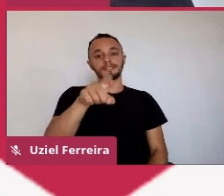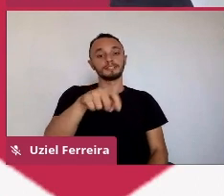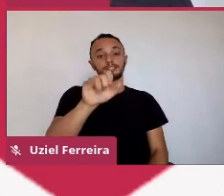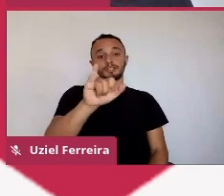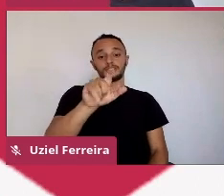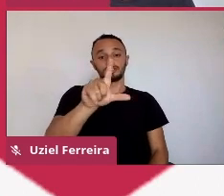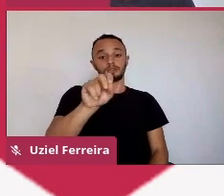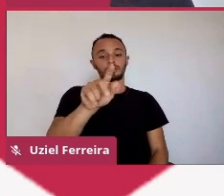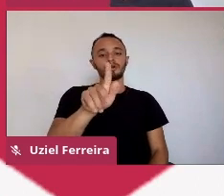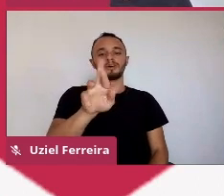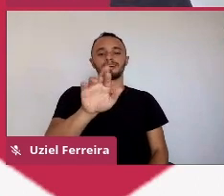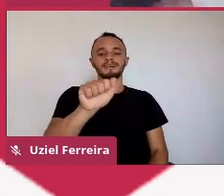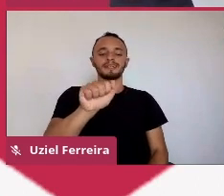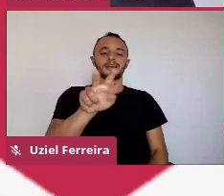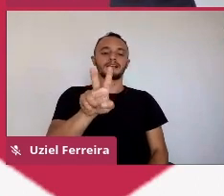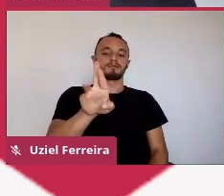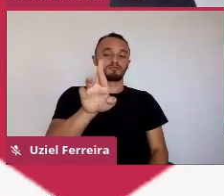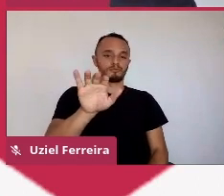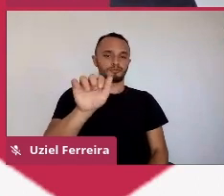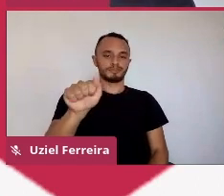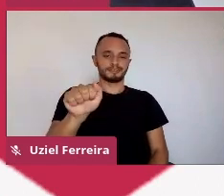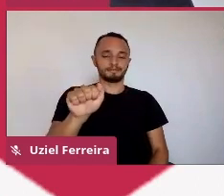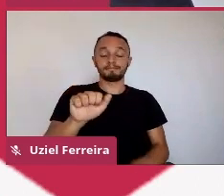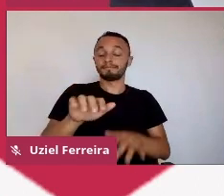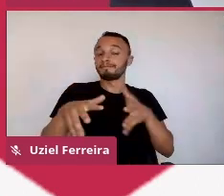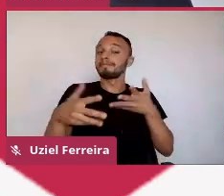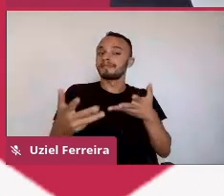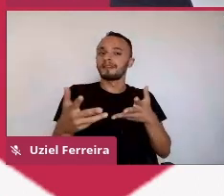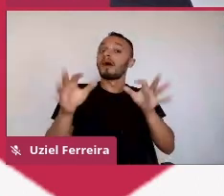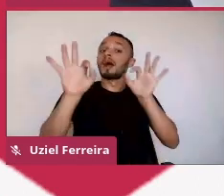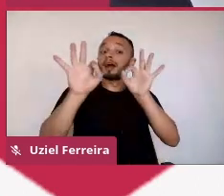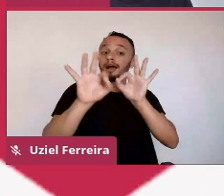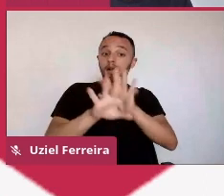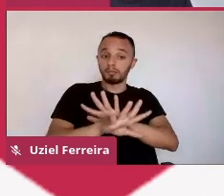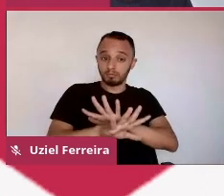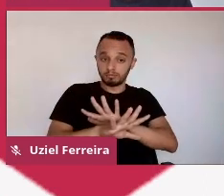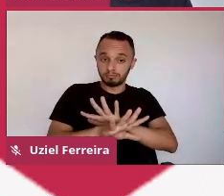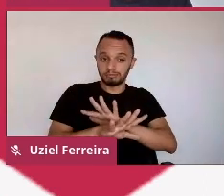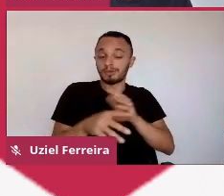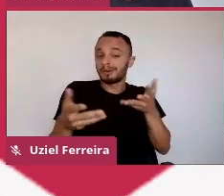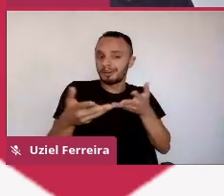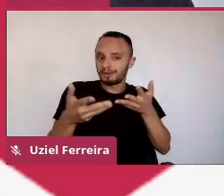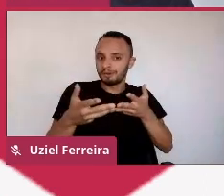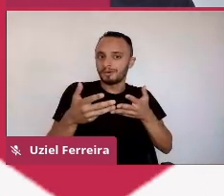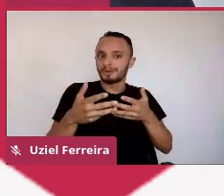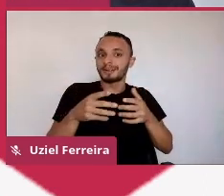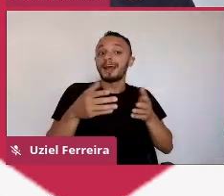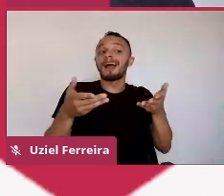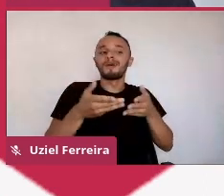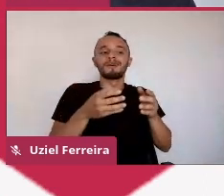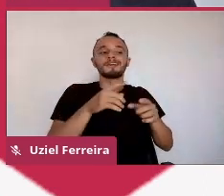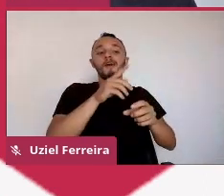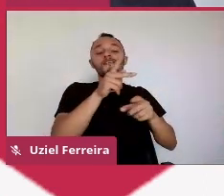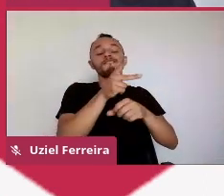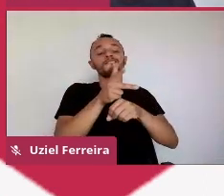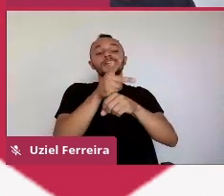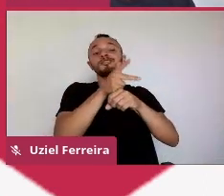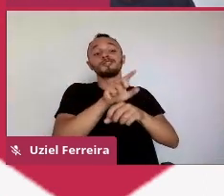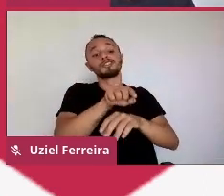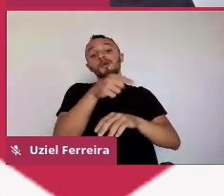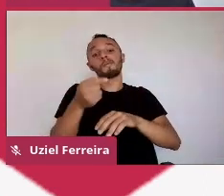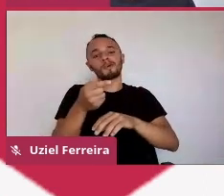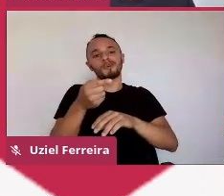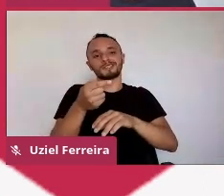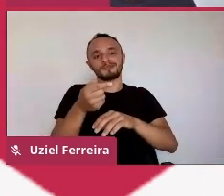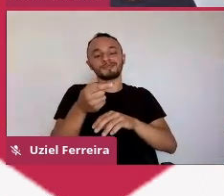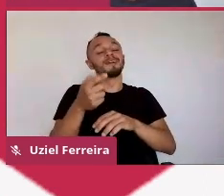vocês continuem nos acompanhando e que no próximo módulo a gente se encontre novamente, tá ok? Se ficou alguma